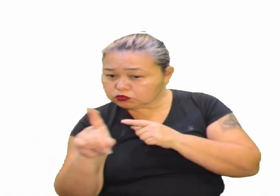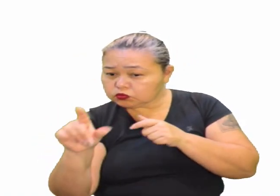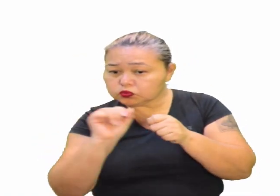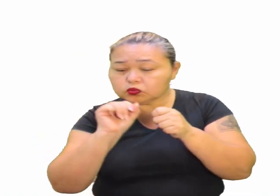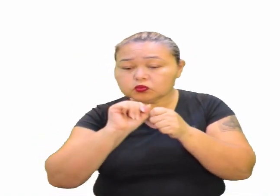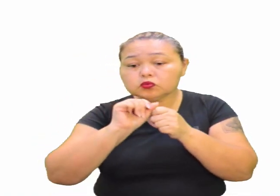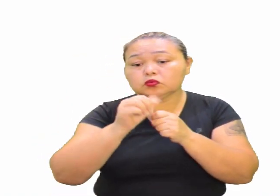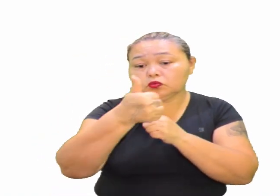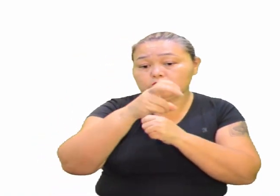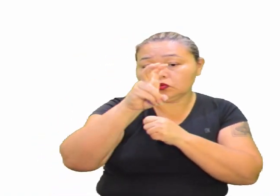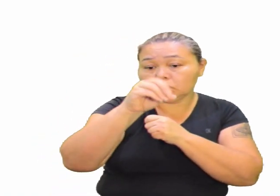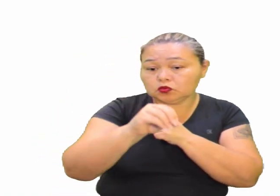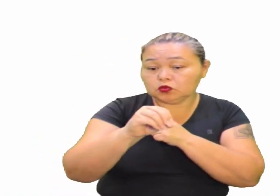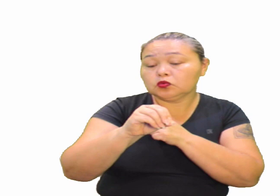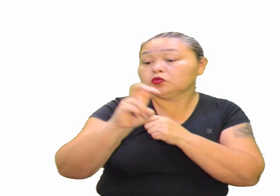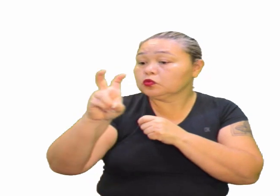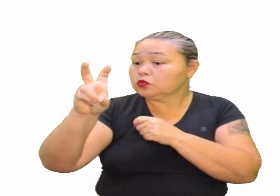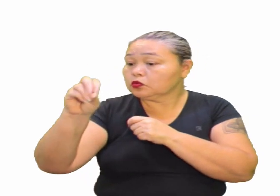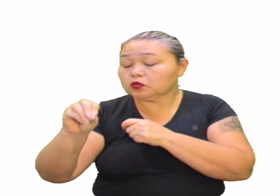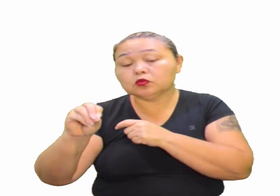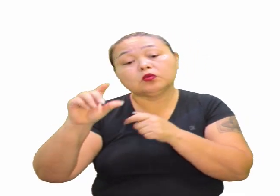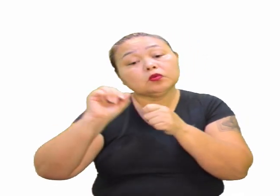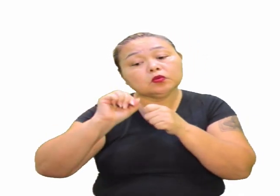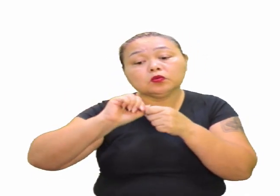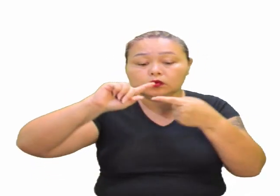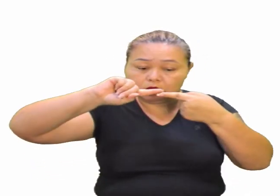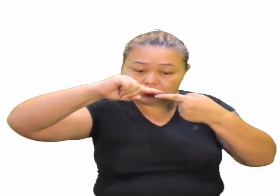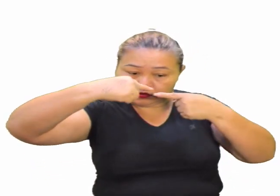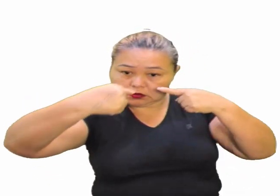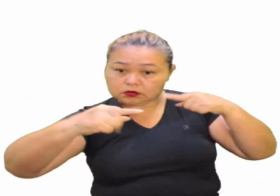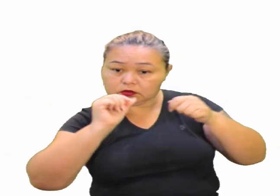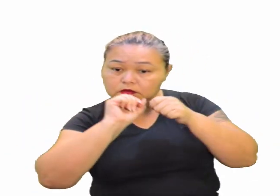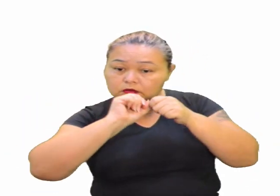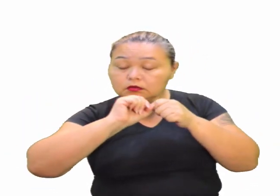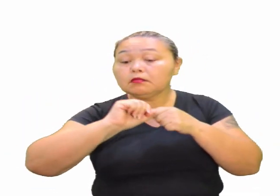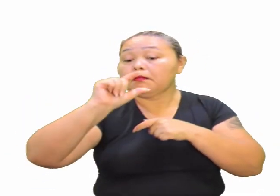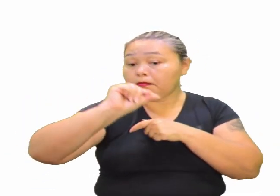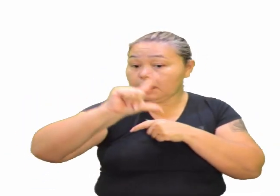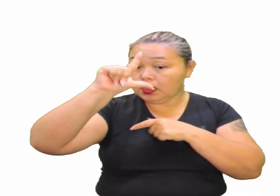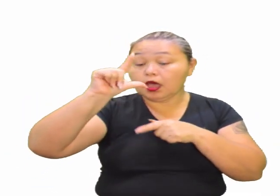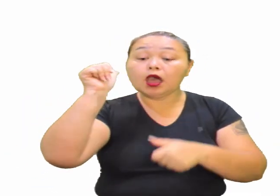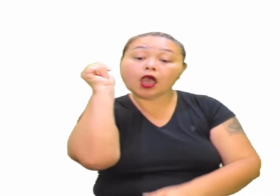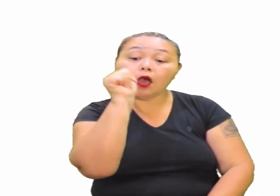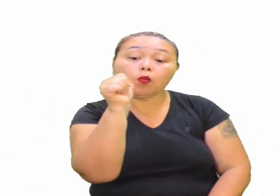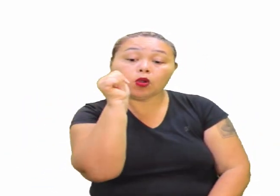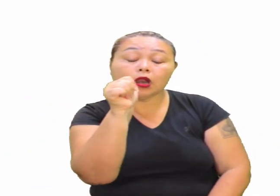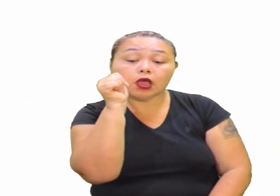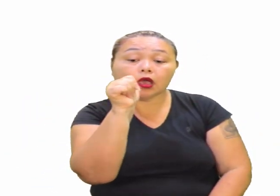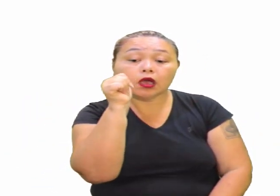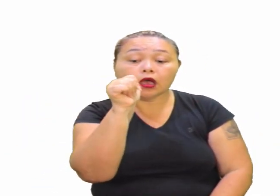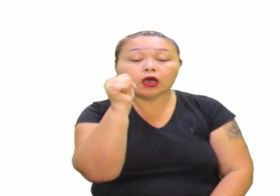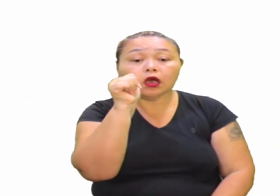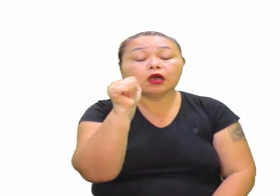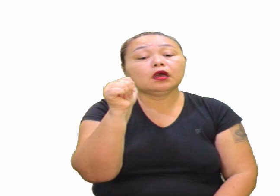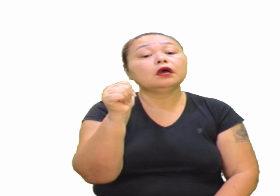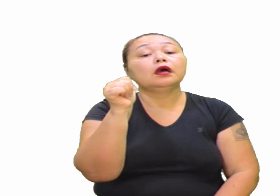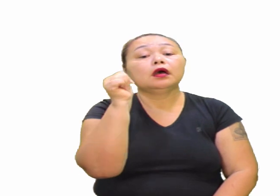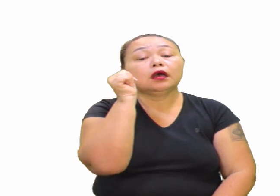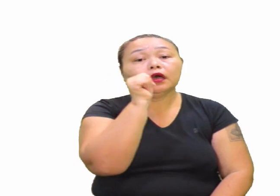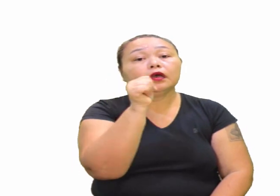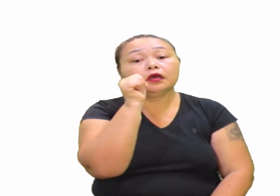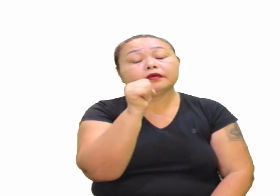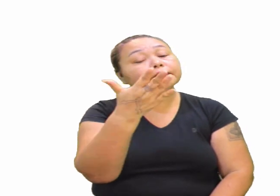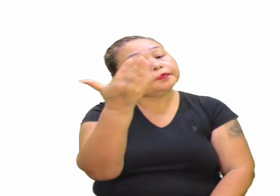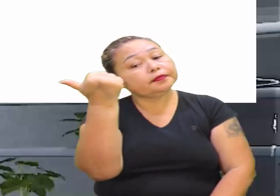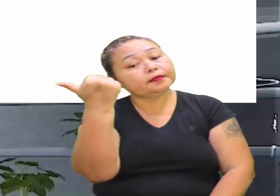é alelo maiúsculo e os outros 50, alelo maiúsculo. E a mulher? A mulher, para mim, meu diretor,